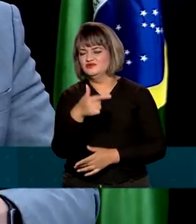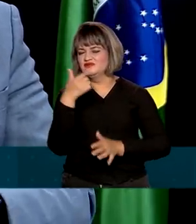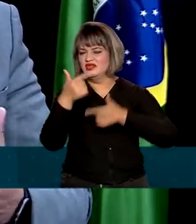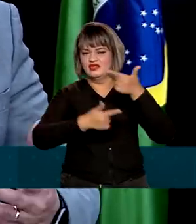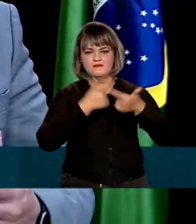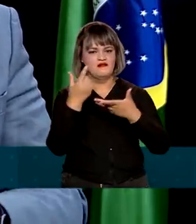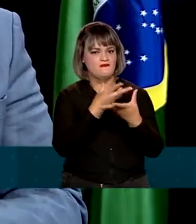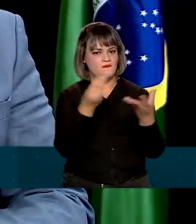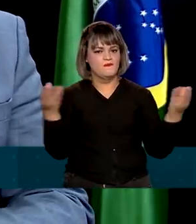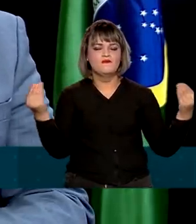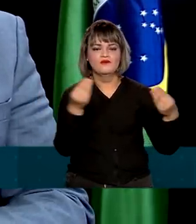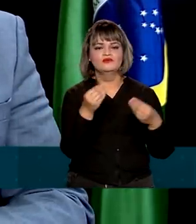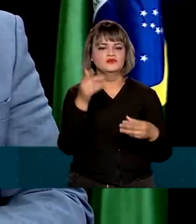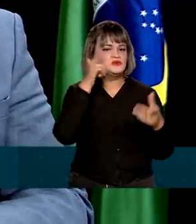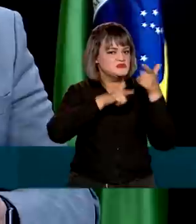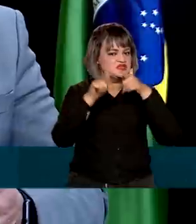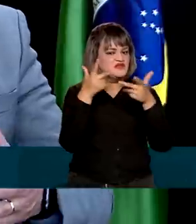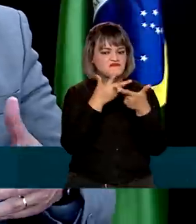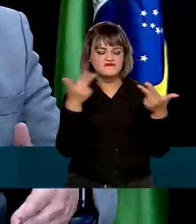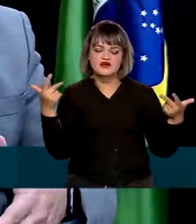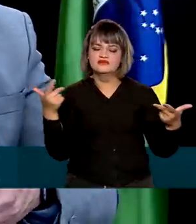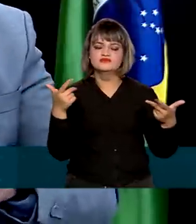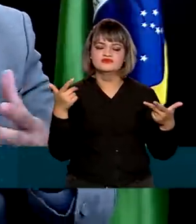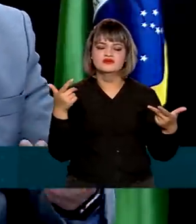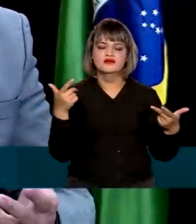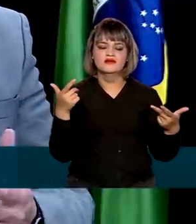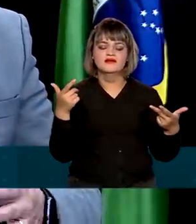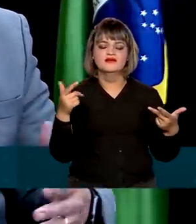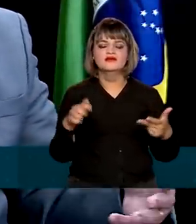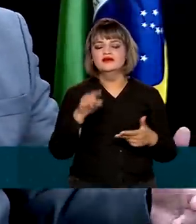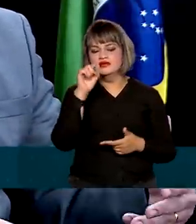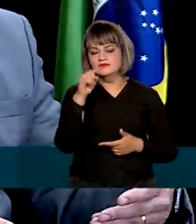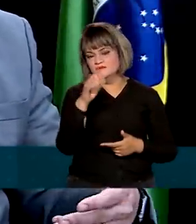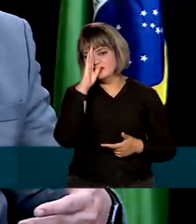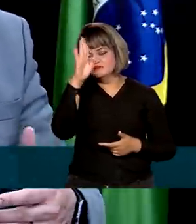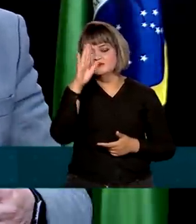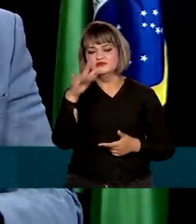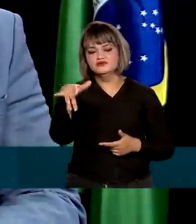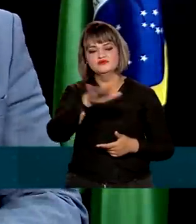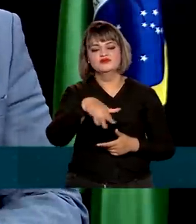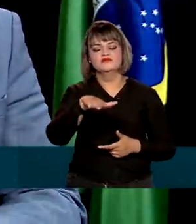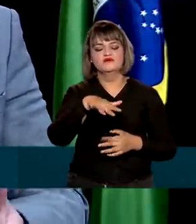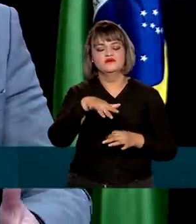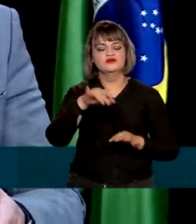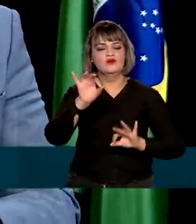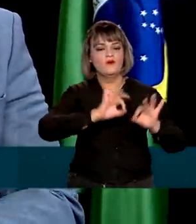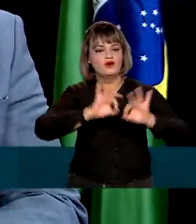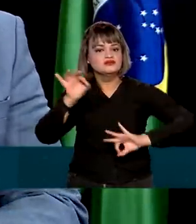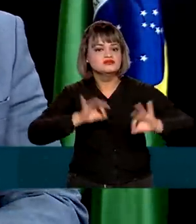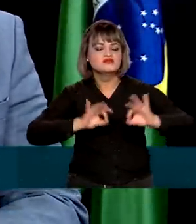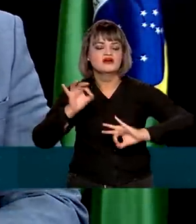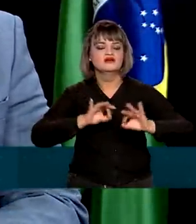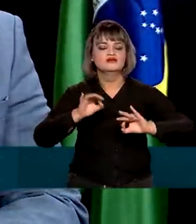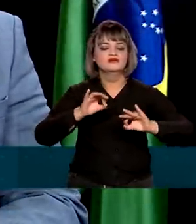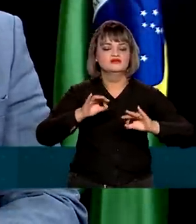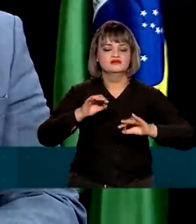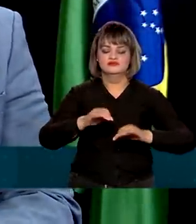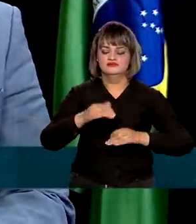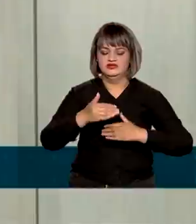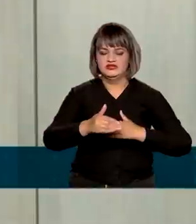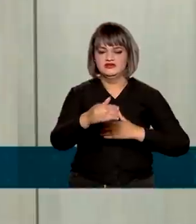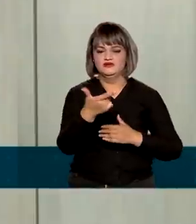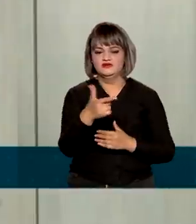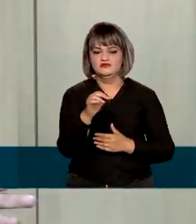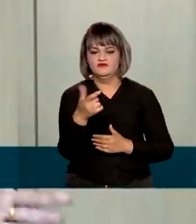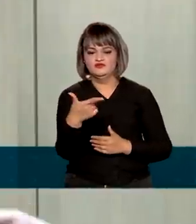é importante repleto de realizações é muito em função daquilo que foi construído é Principalmente ao longo do ano